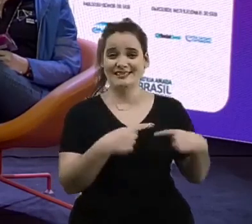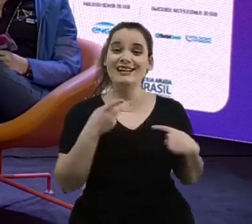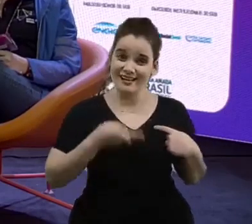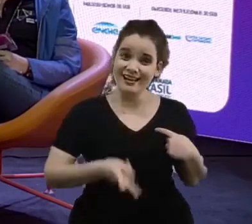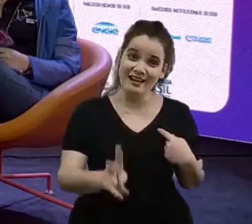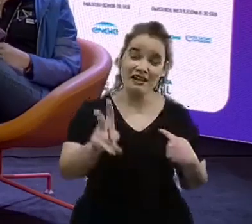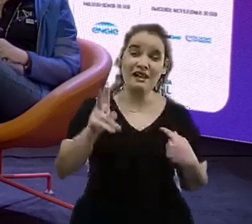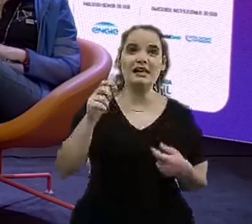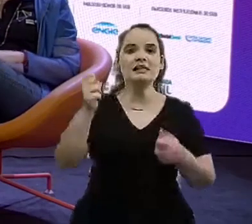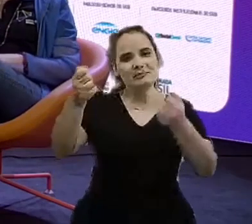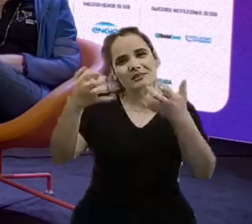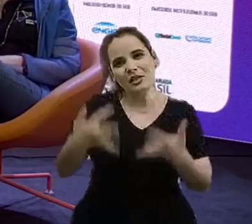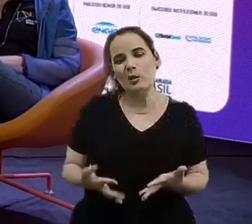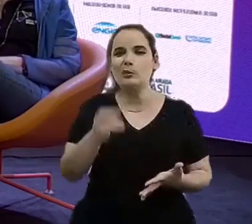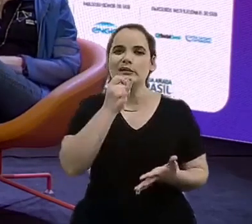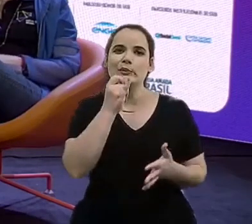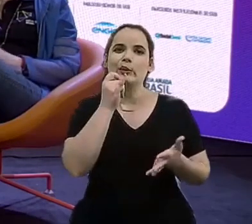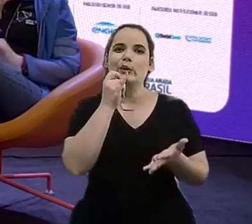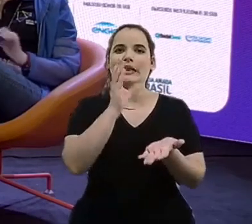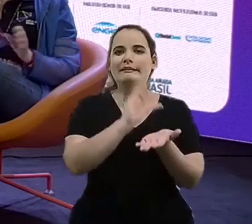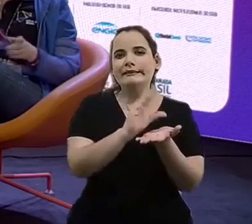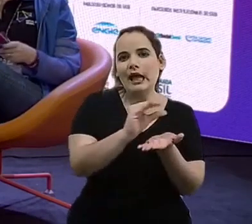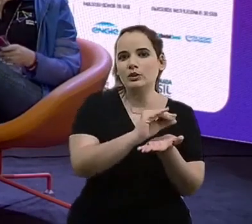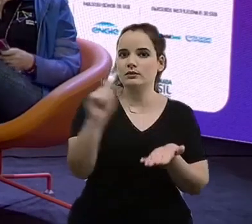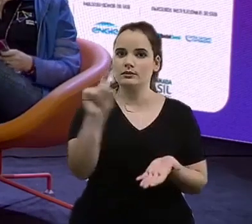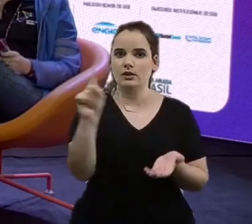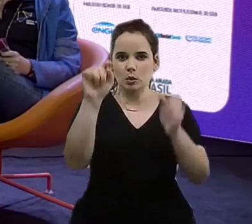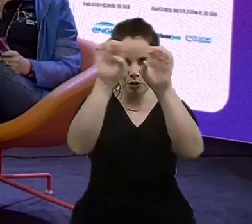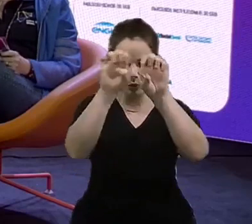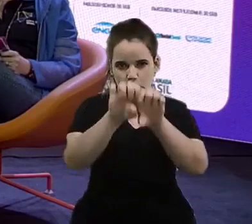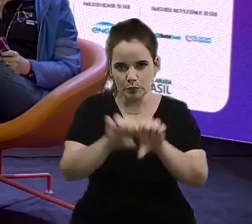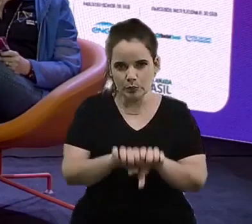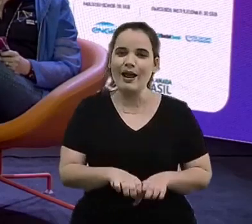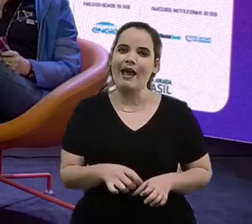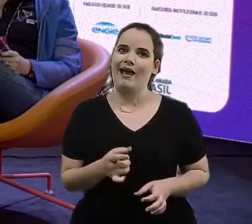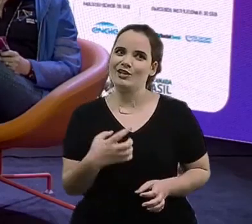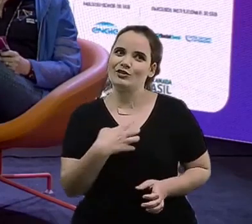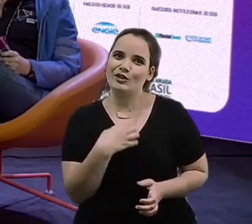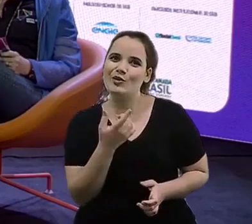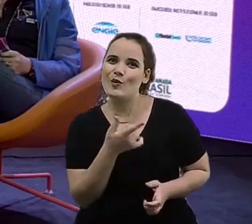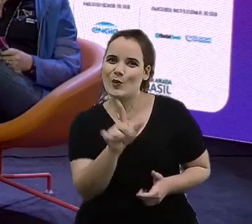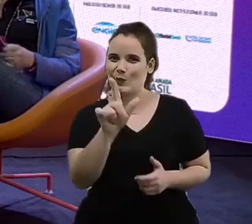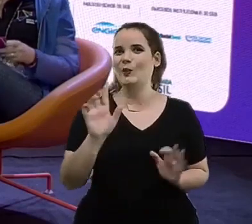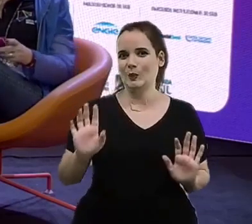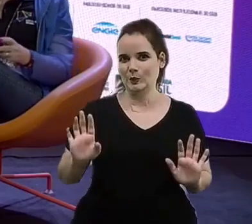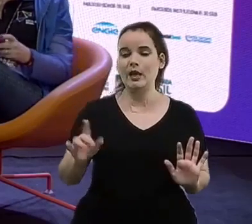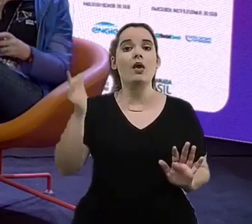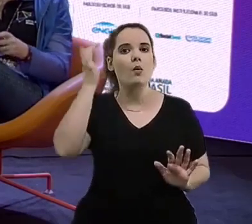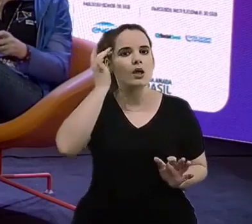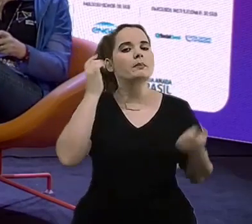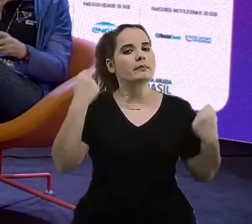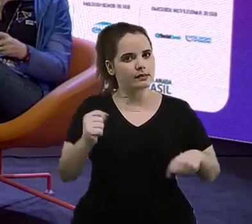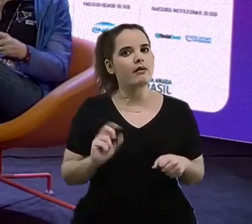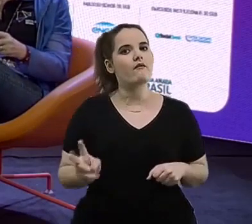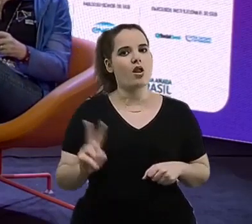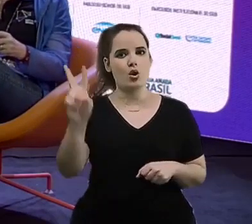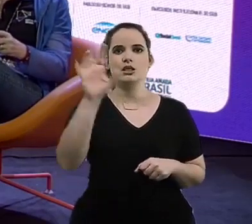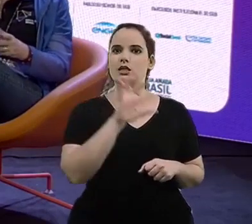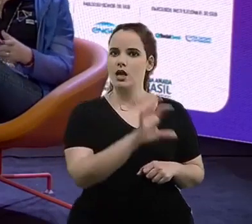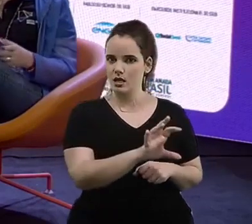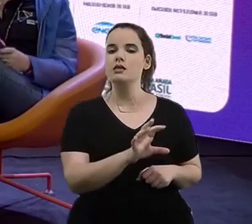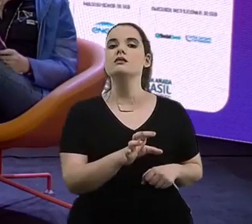né, e que foram importantes no período da pandemia, para a divulgação de informações junto a todos os setores,